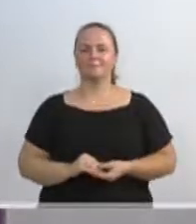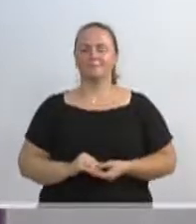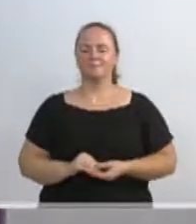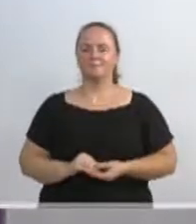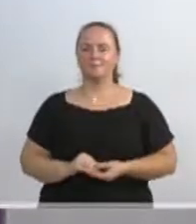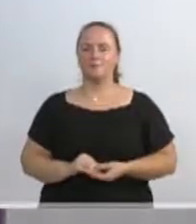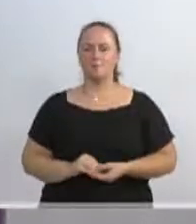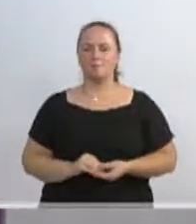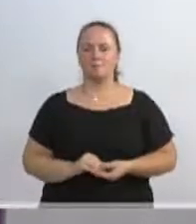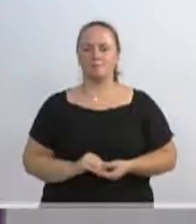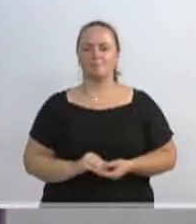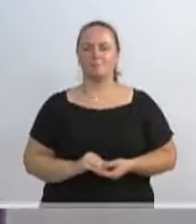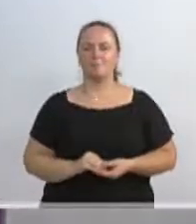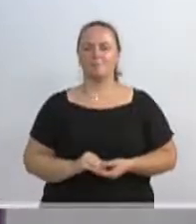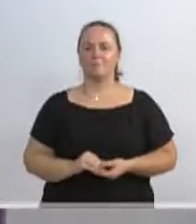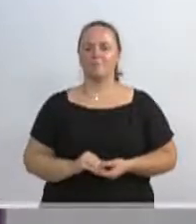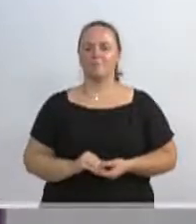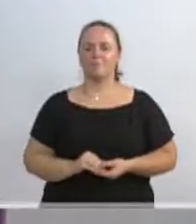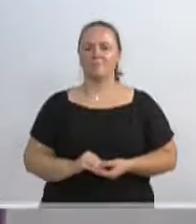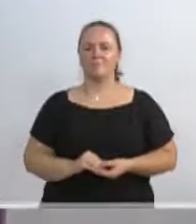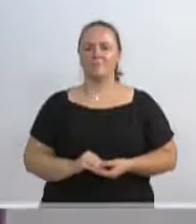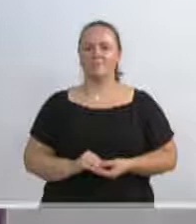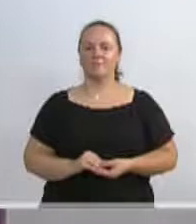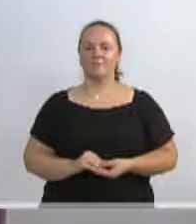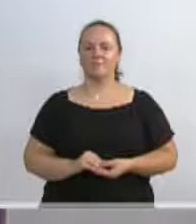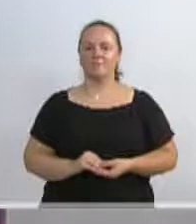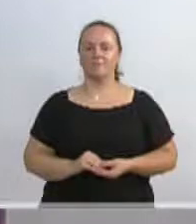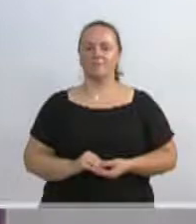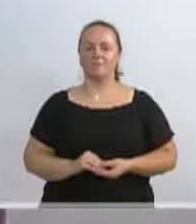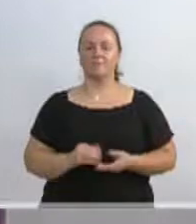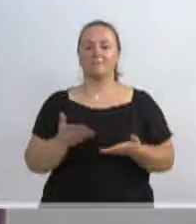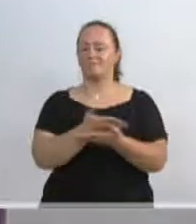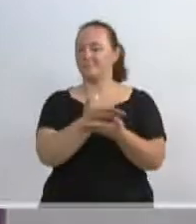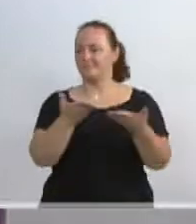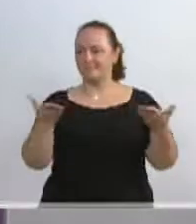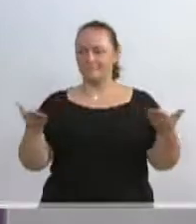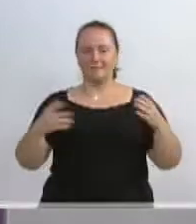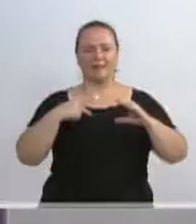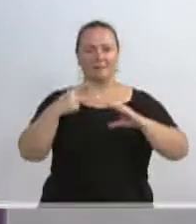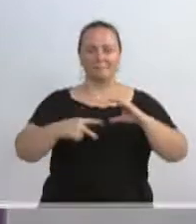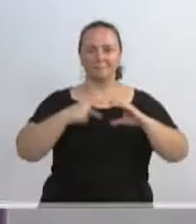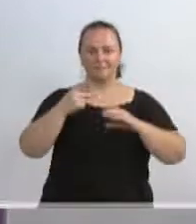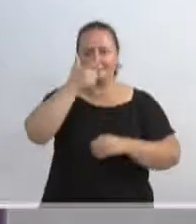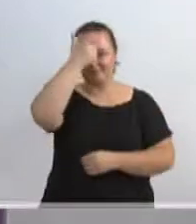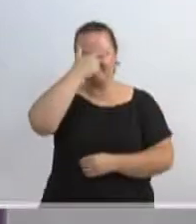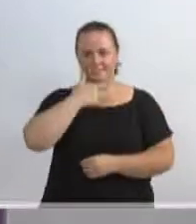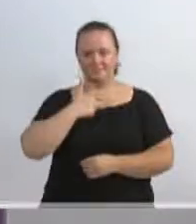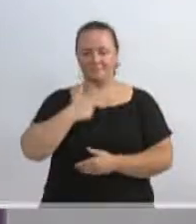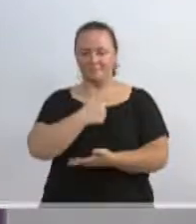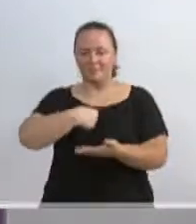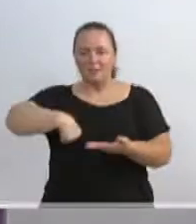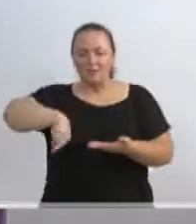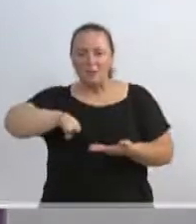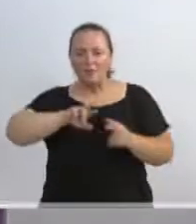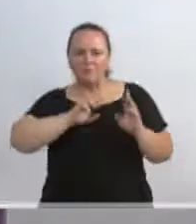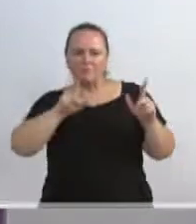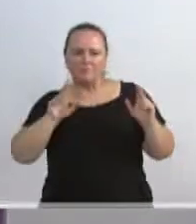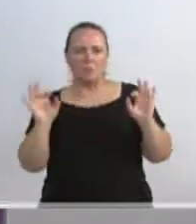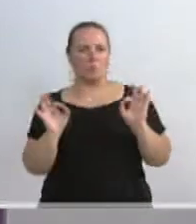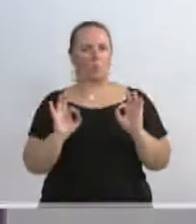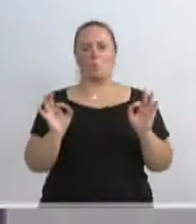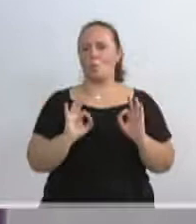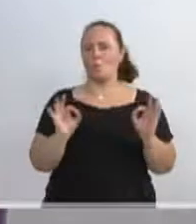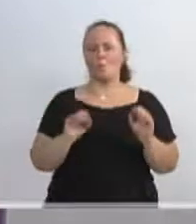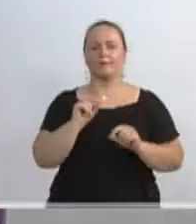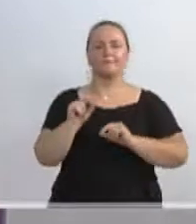assim como todos os nossos parlamentares aqui da casa nós não somos diferentes no que diz respeito